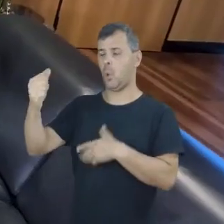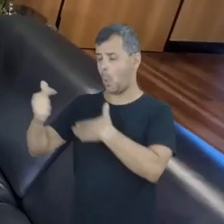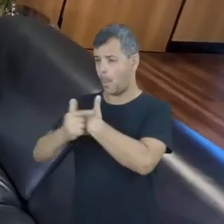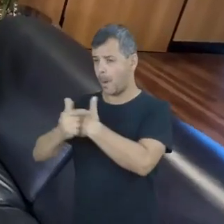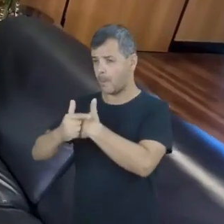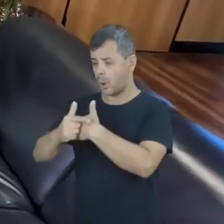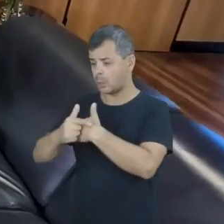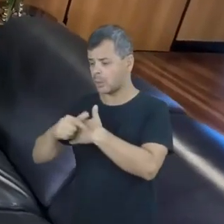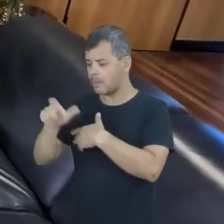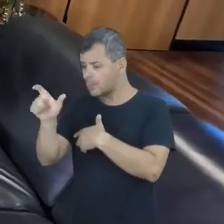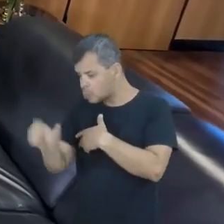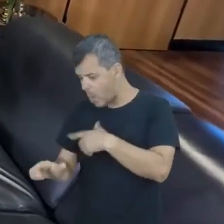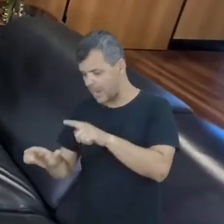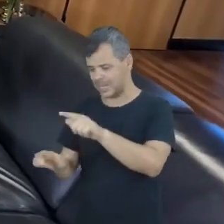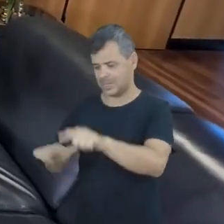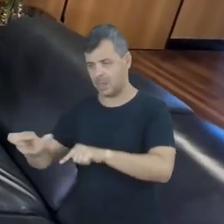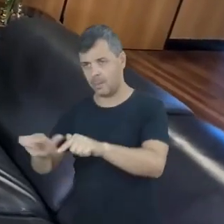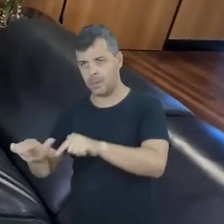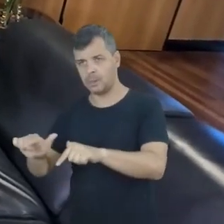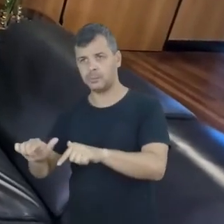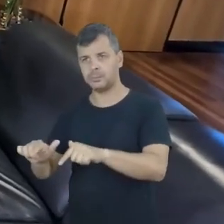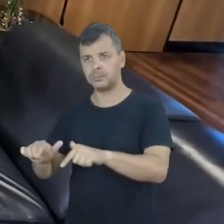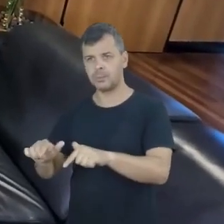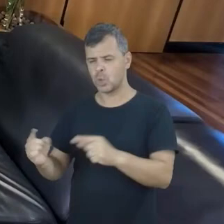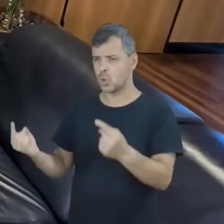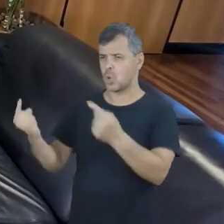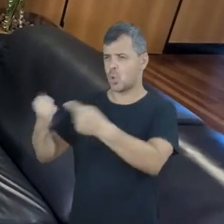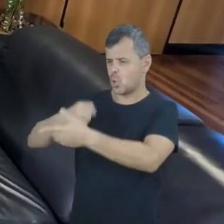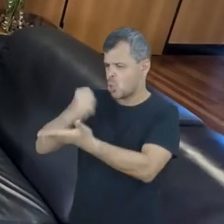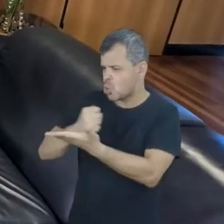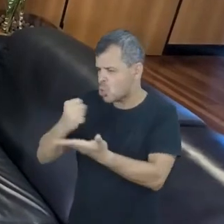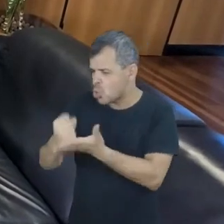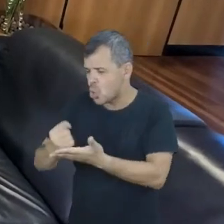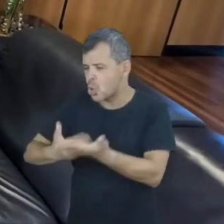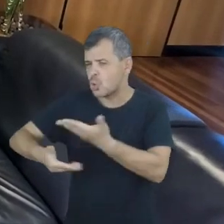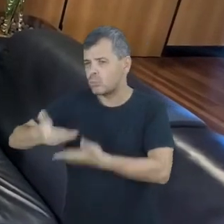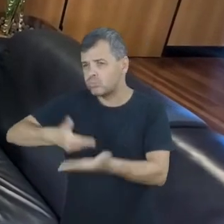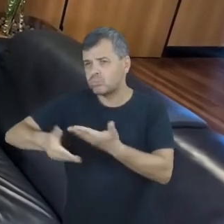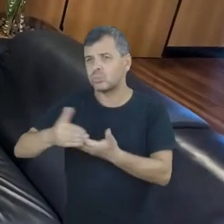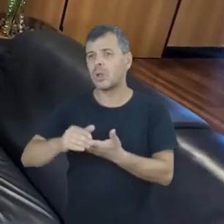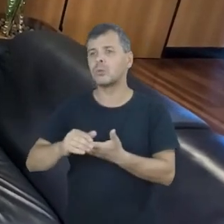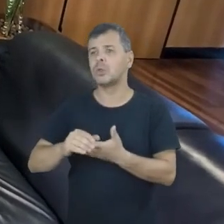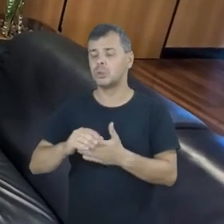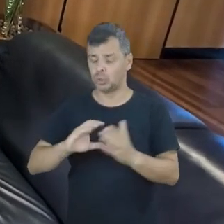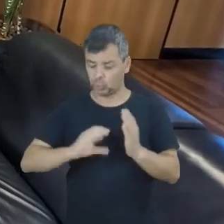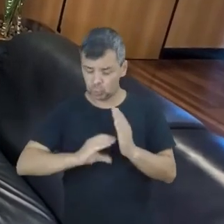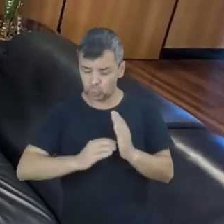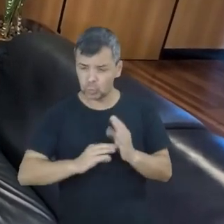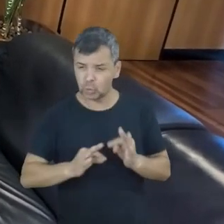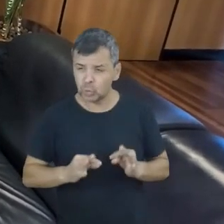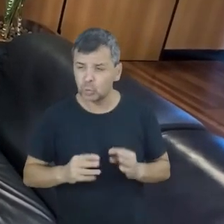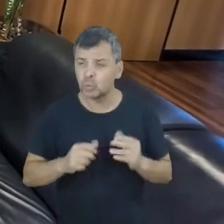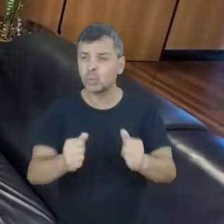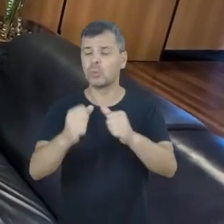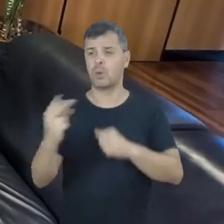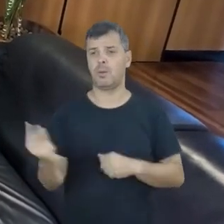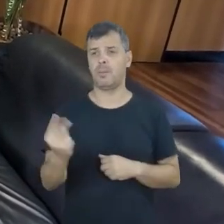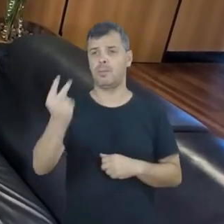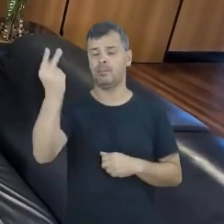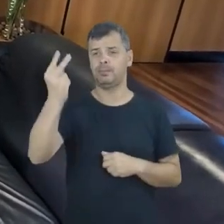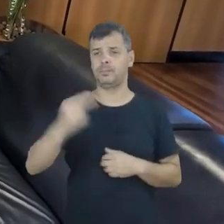papel do trabalhador, da trabalhadora, do contrato coletivo, da negociação coletiva, dos sindicatos. Tudo isso pode